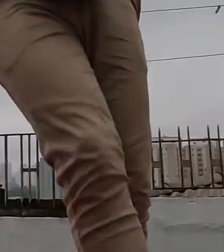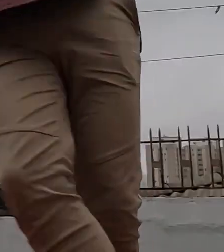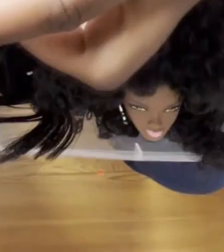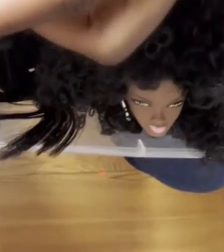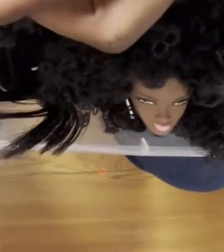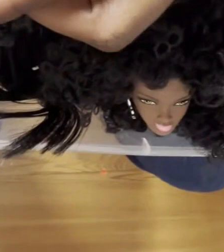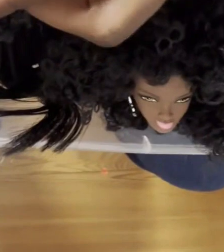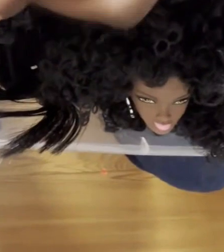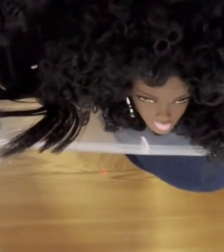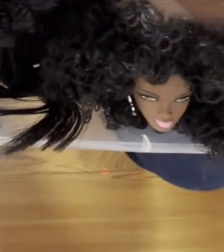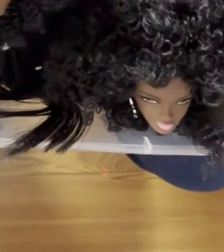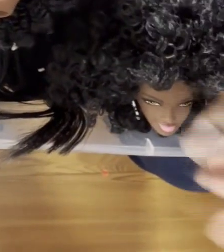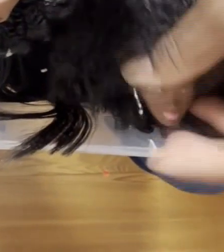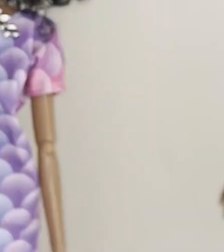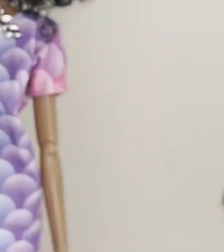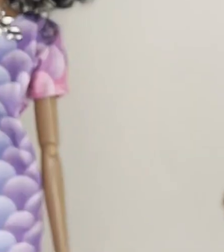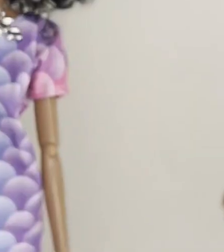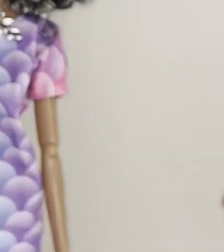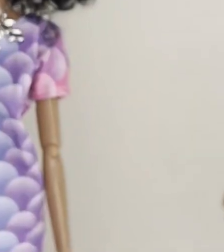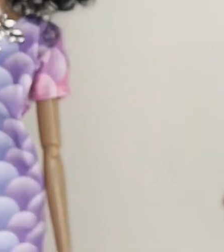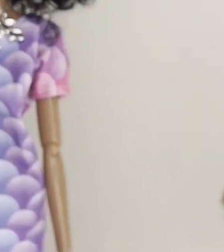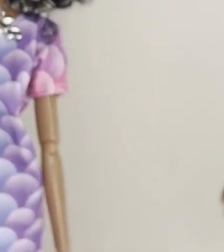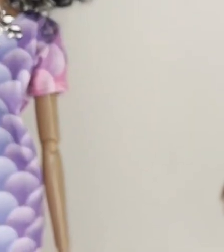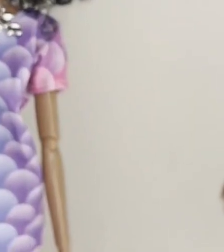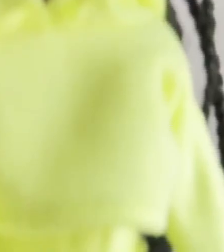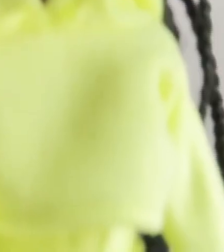acorrentados num carro de boi.